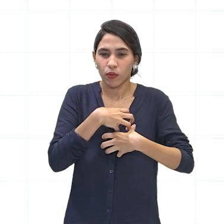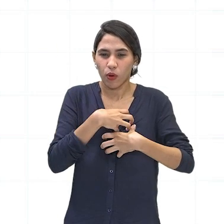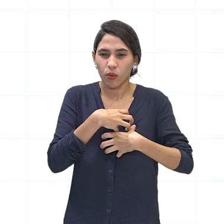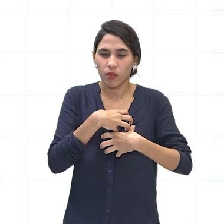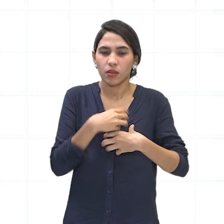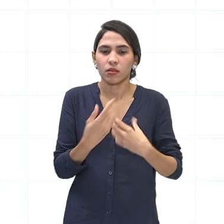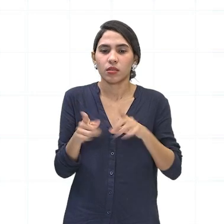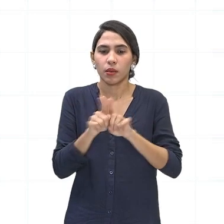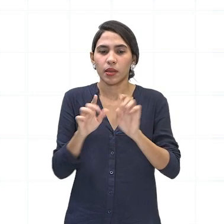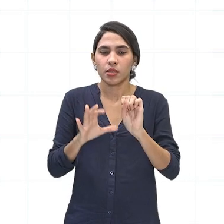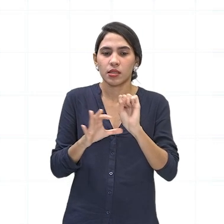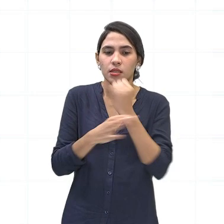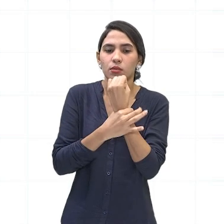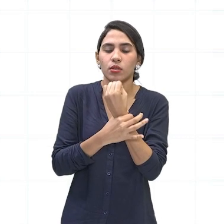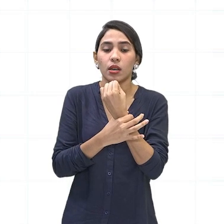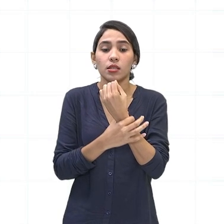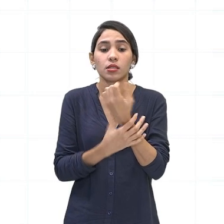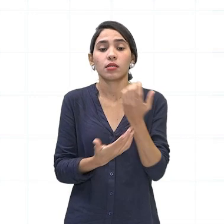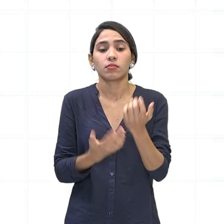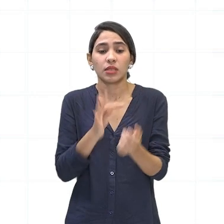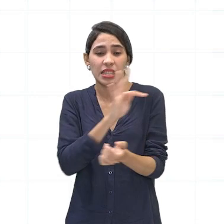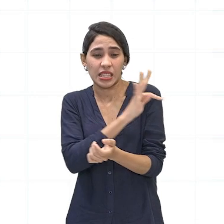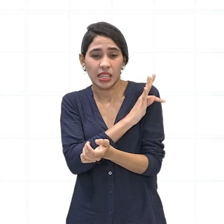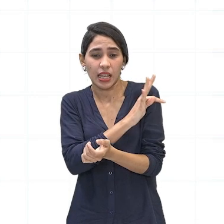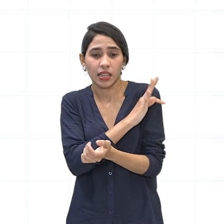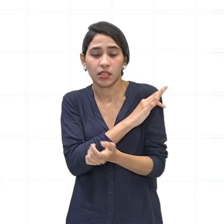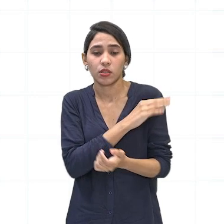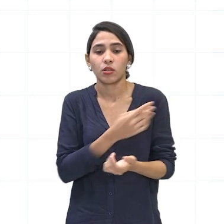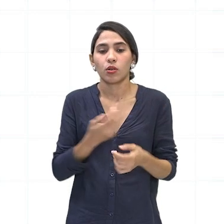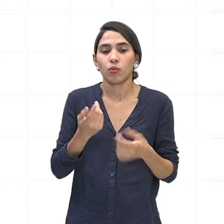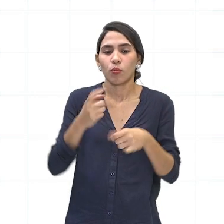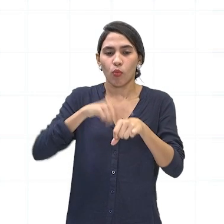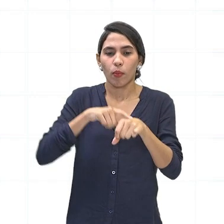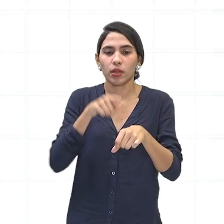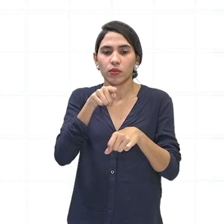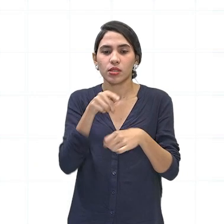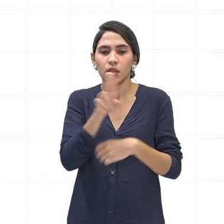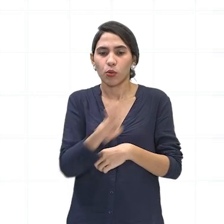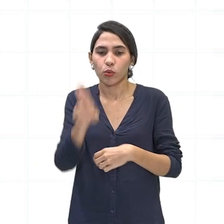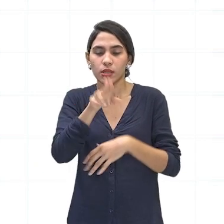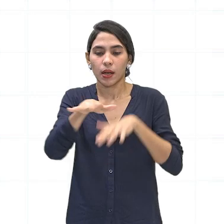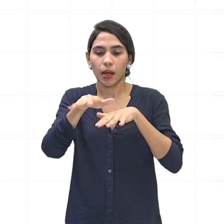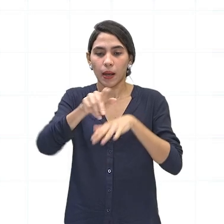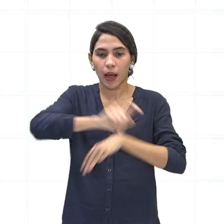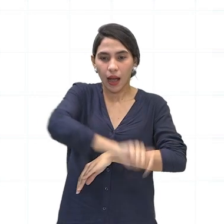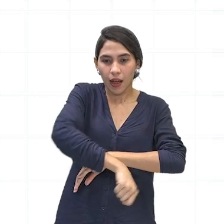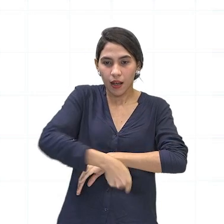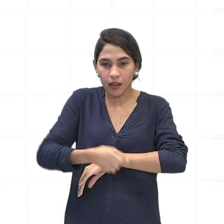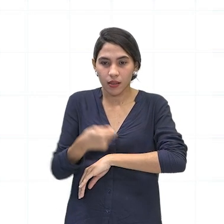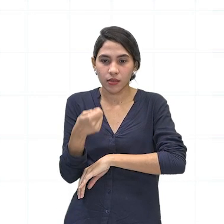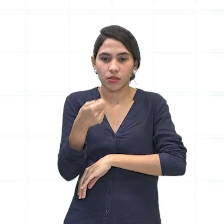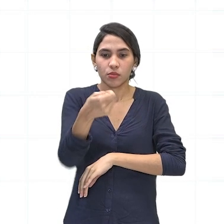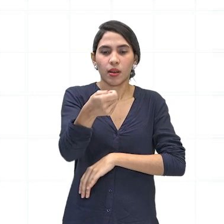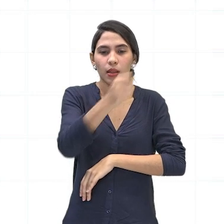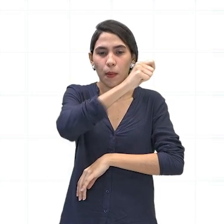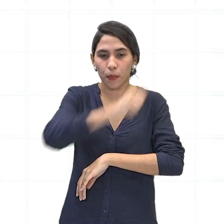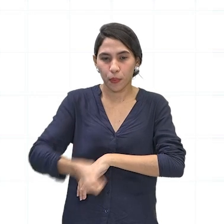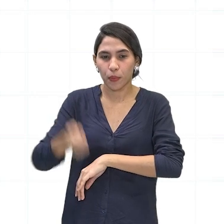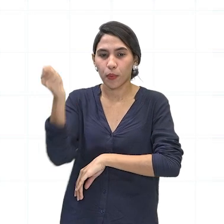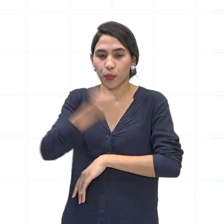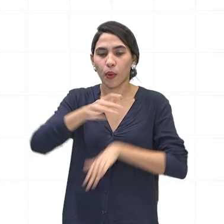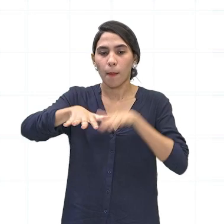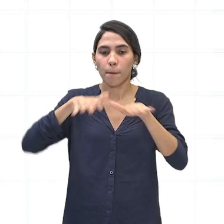a segurança técnica, ou seja, saber fazer a técnica do movimento, né, ali ligado ao Kendo, e